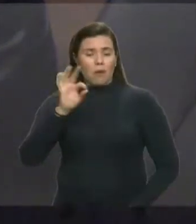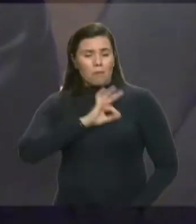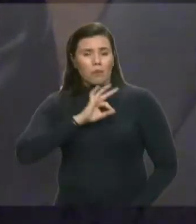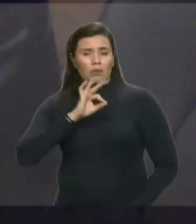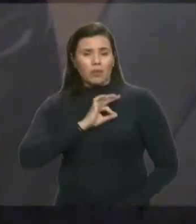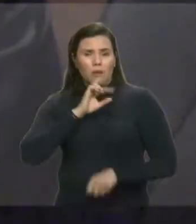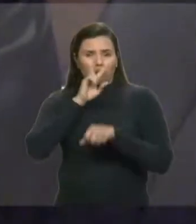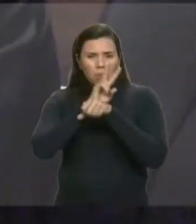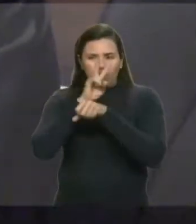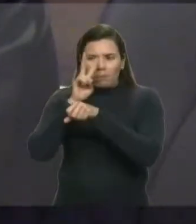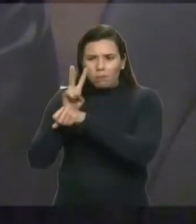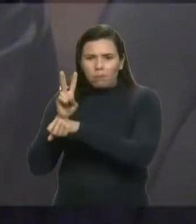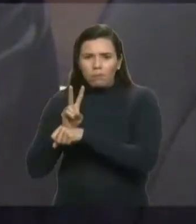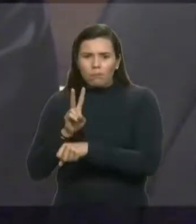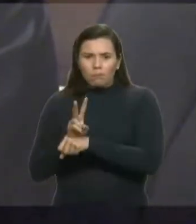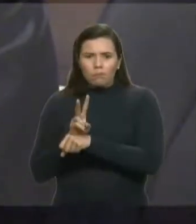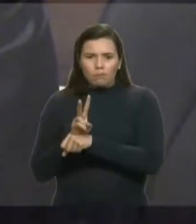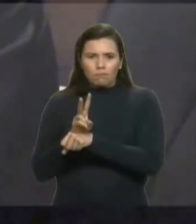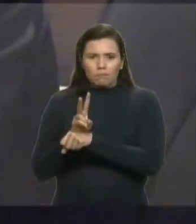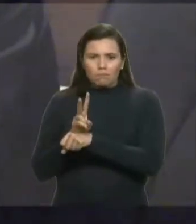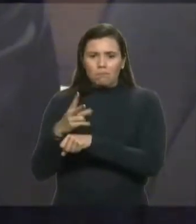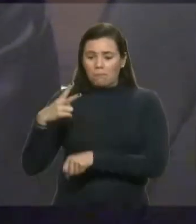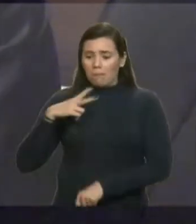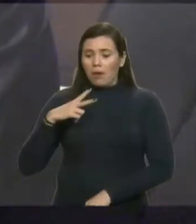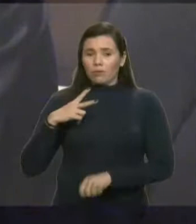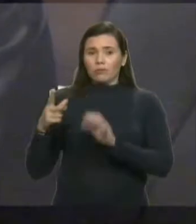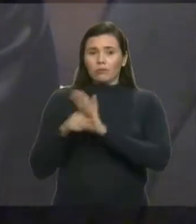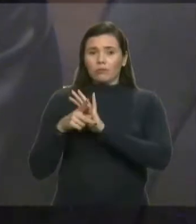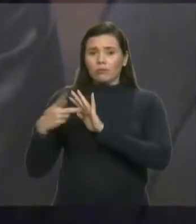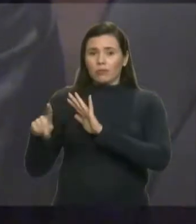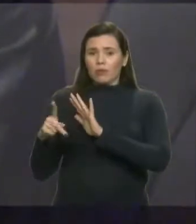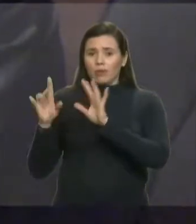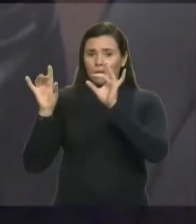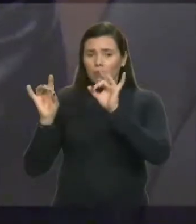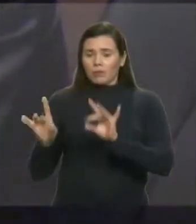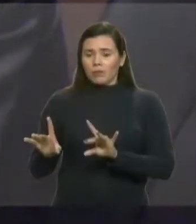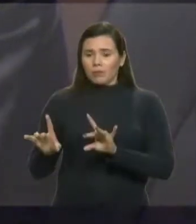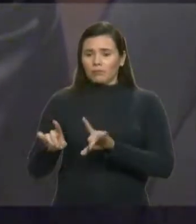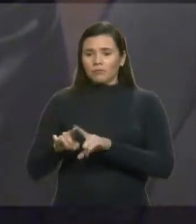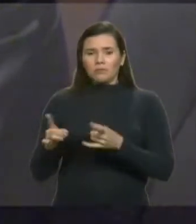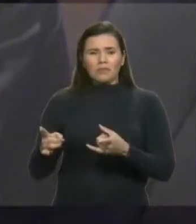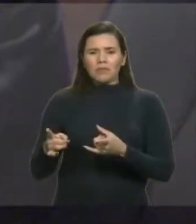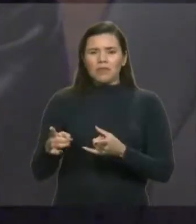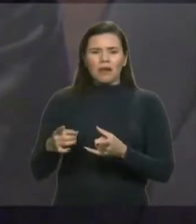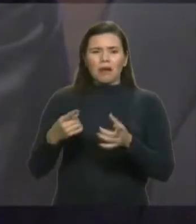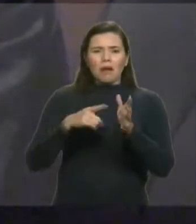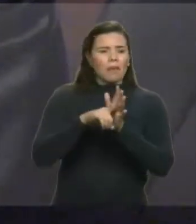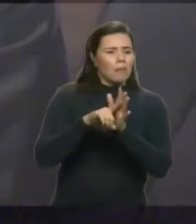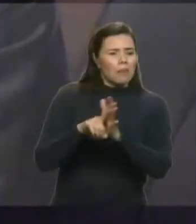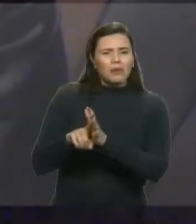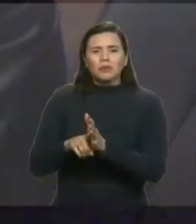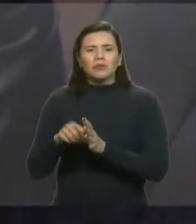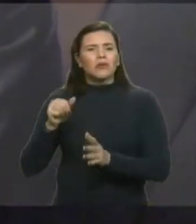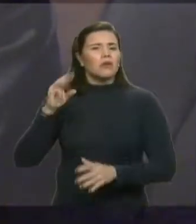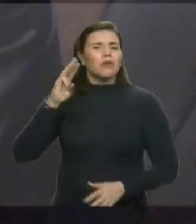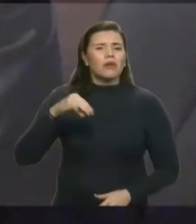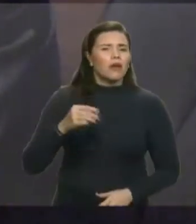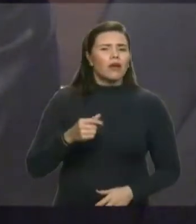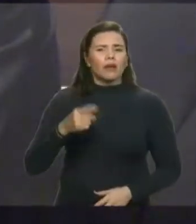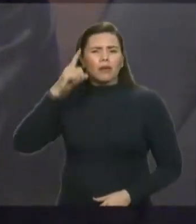com segurança especial, mas ali ficou dito pelo não dito, ela continua com essa